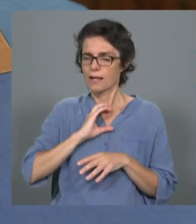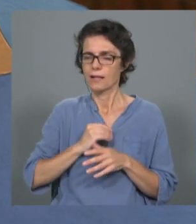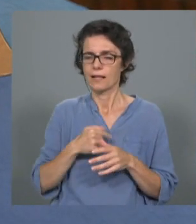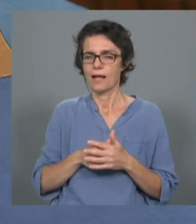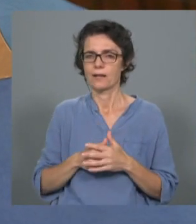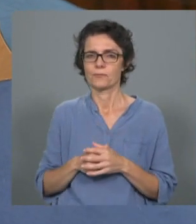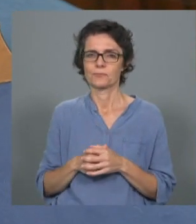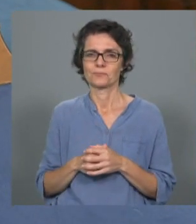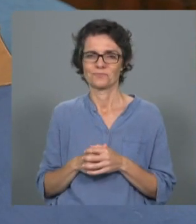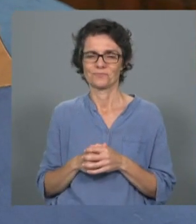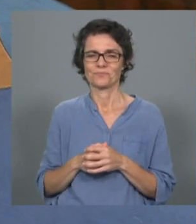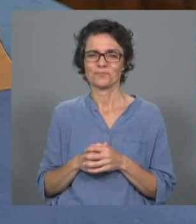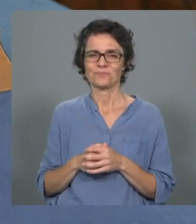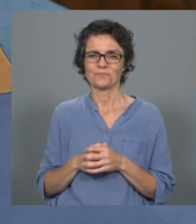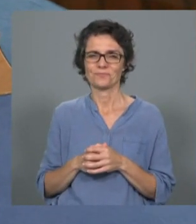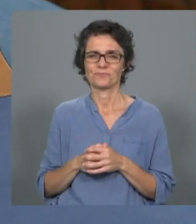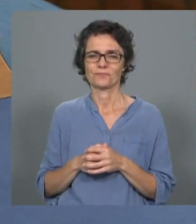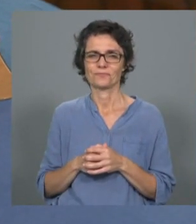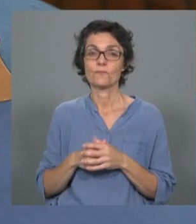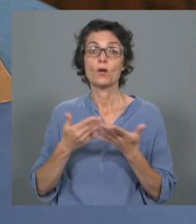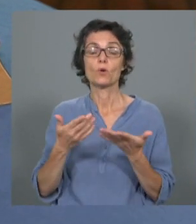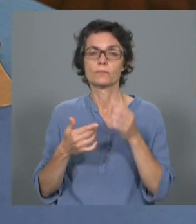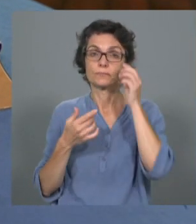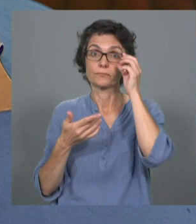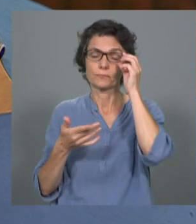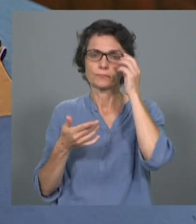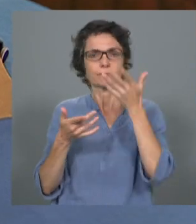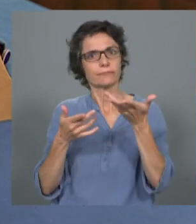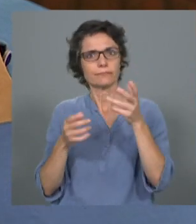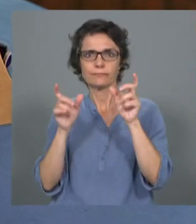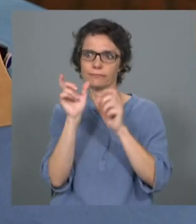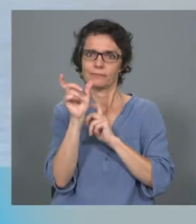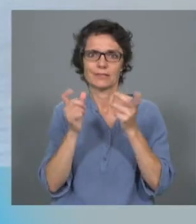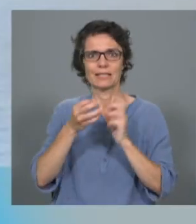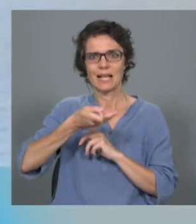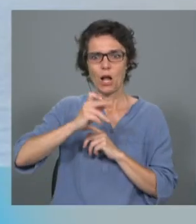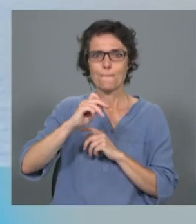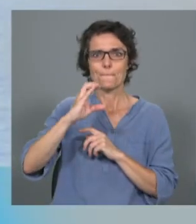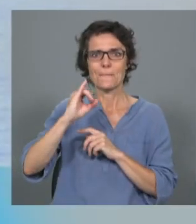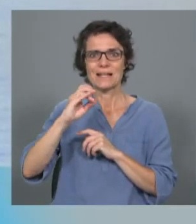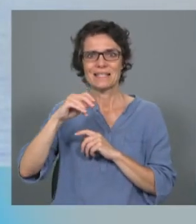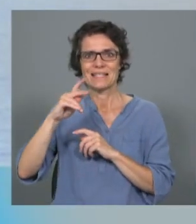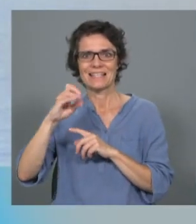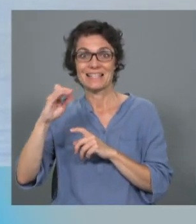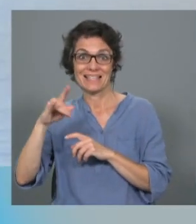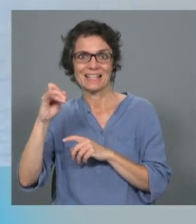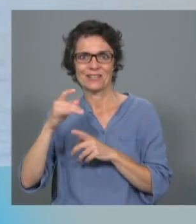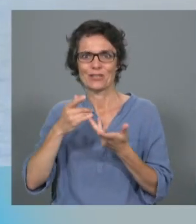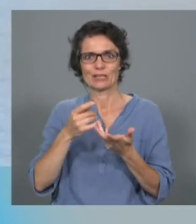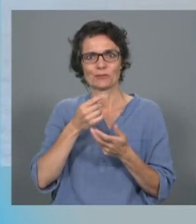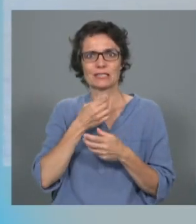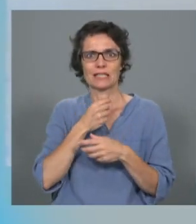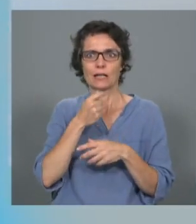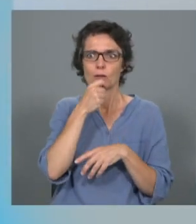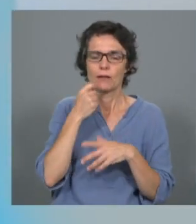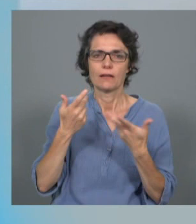Já não nos podemos, e até ligando com a paciência com Deus que falávamos há pouco, há aqui um bocadinho este reclamar de